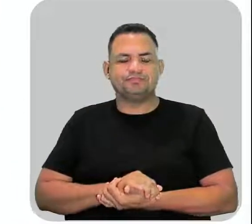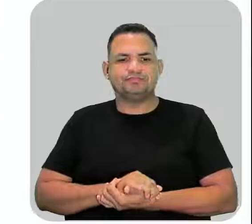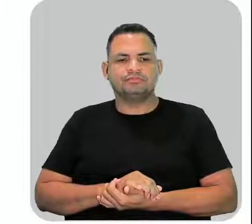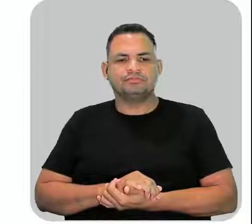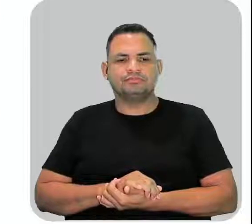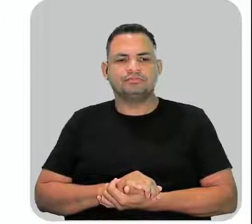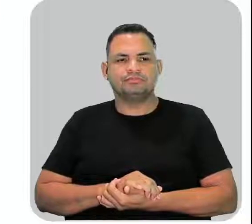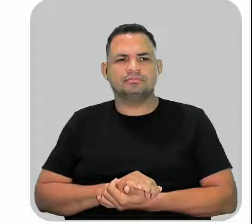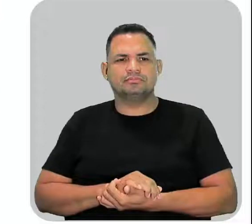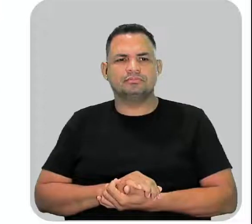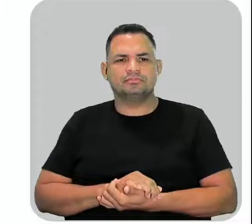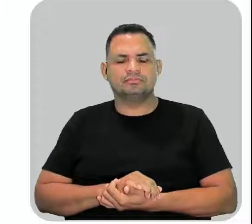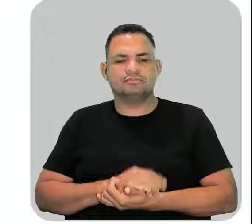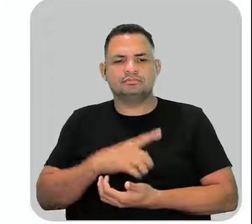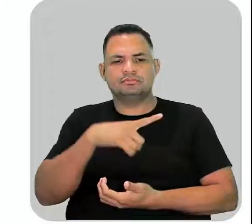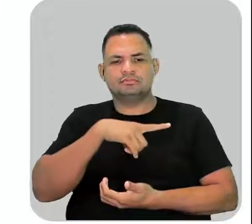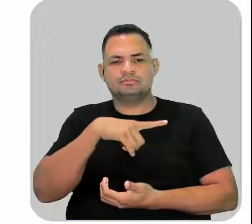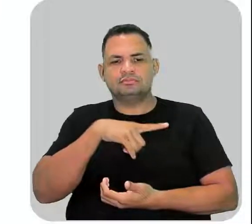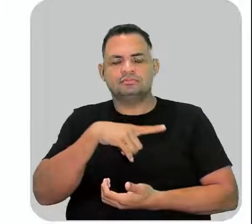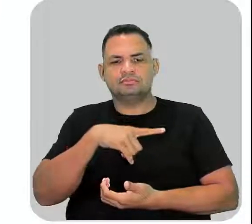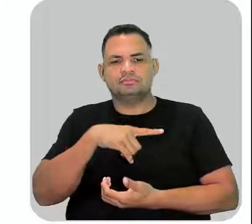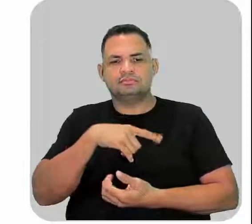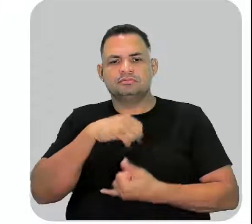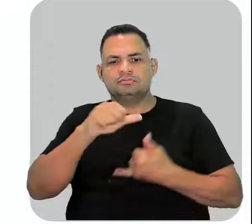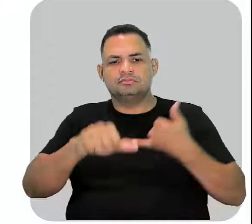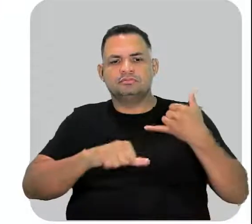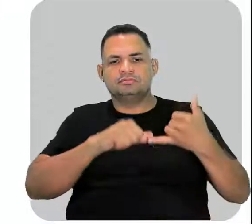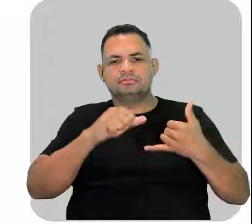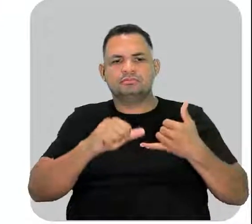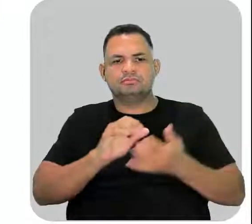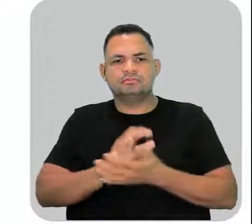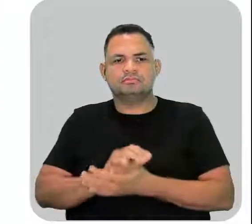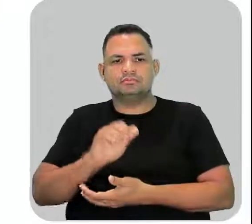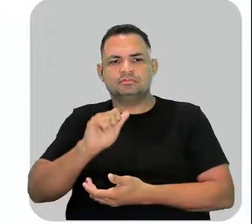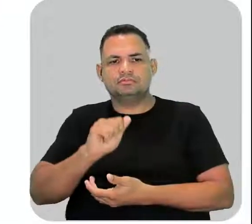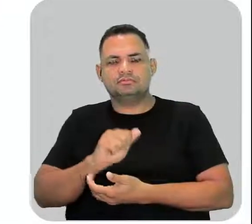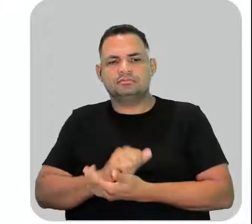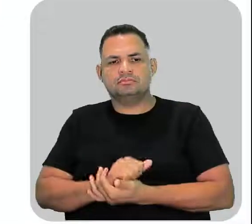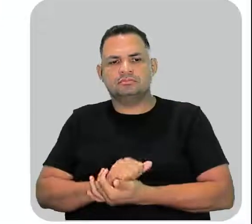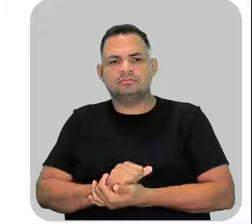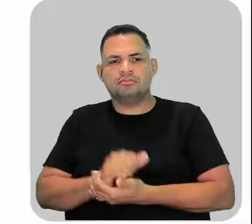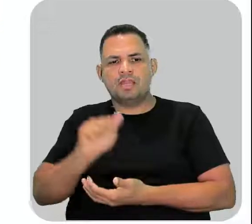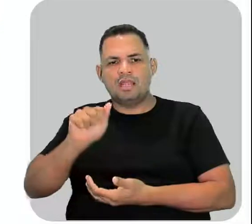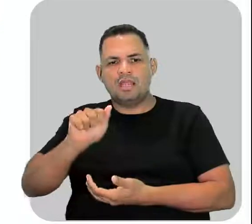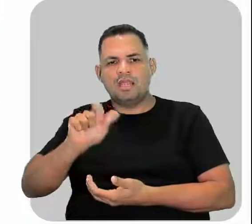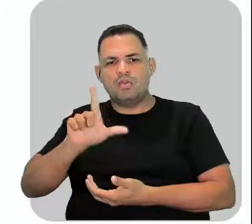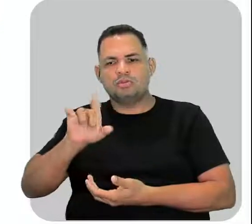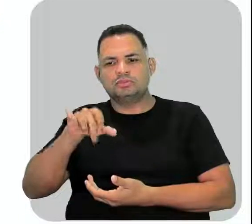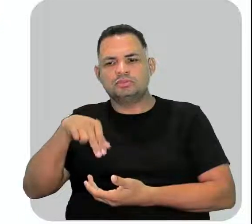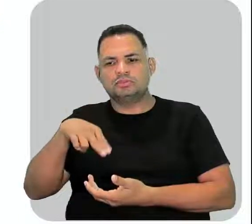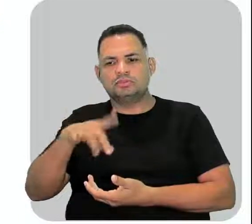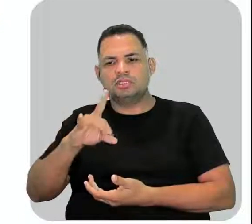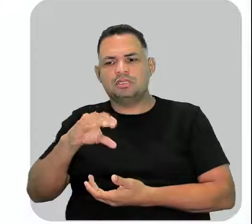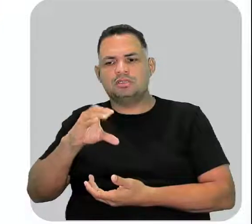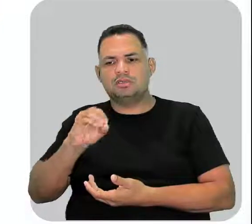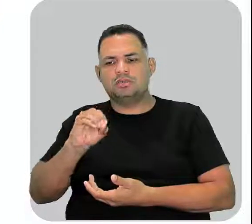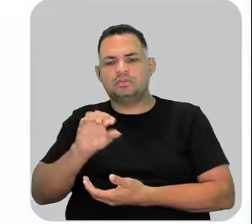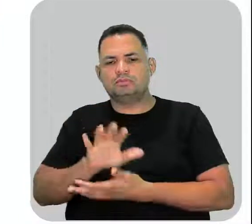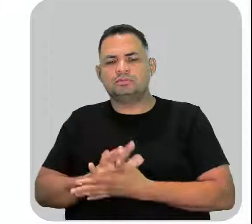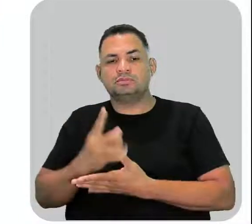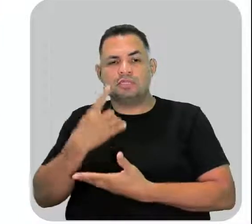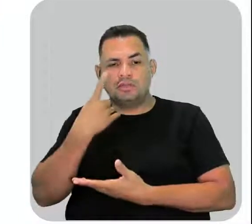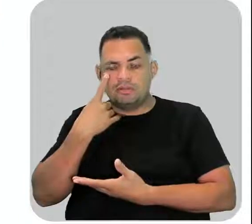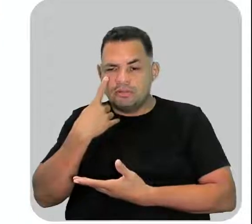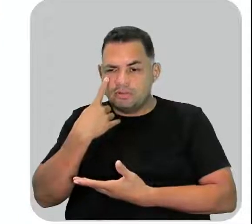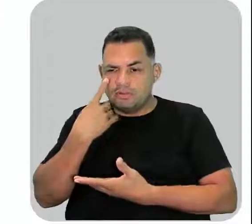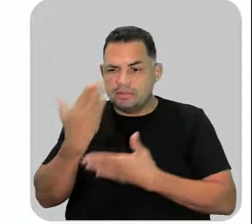reação. Nós temos aqui o alcino dito, Se a gente for numerar, qualquer sentido